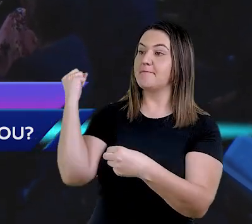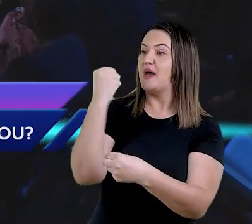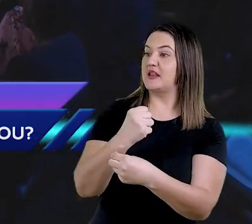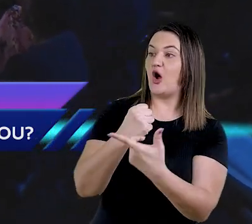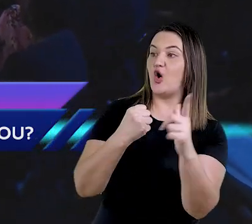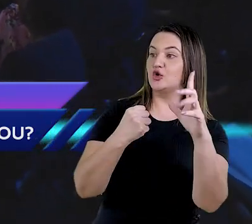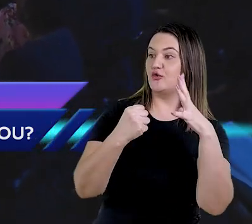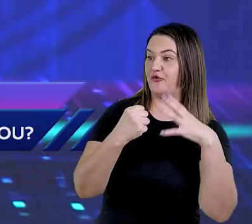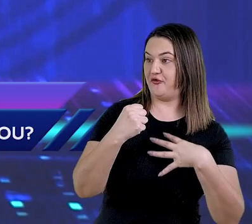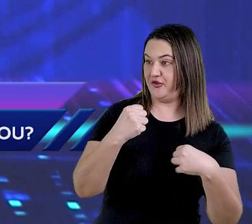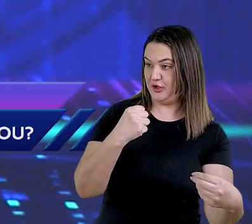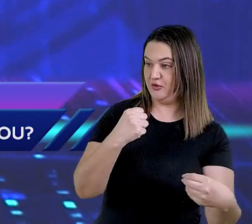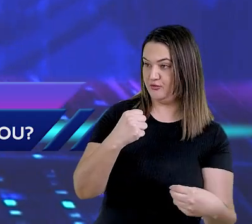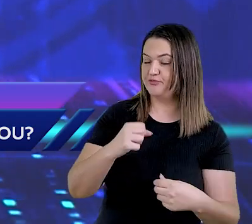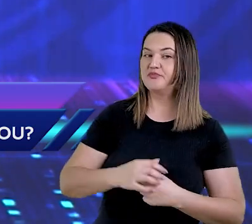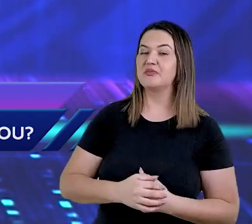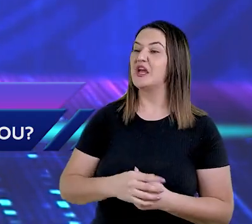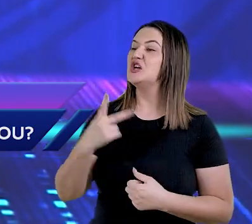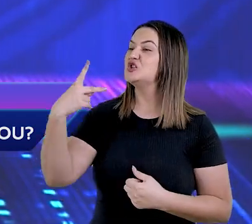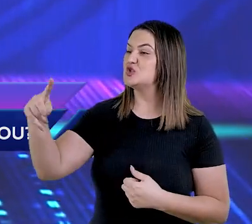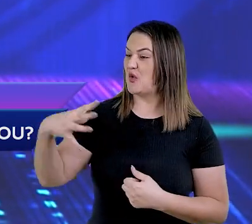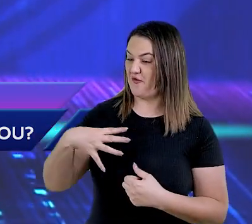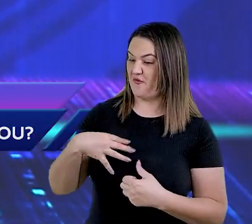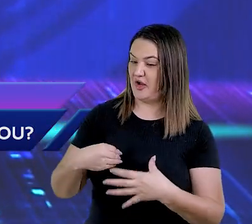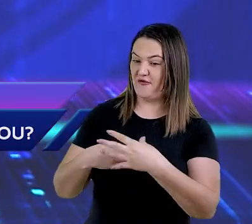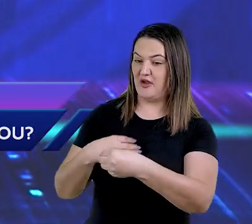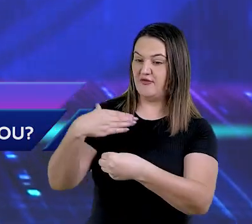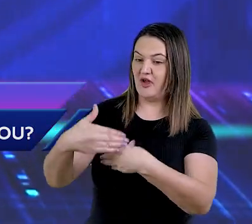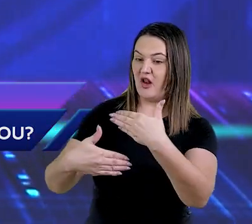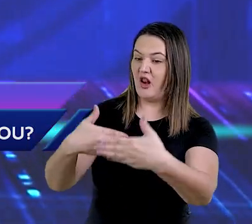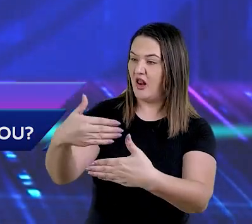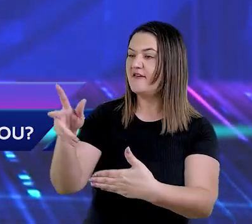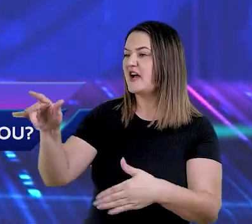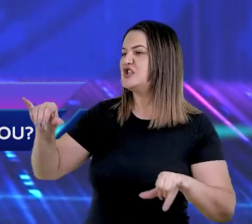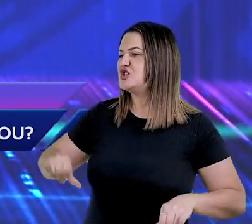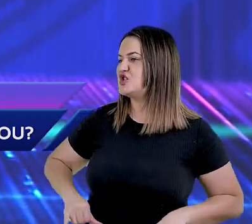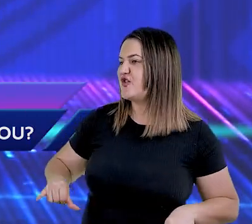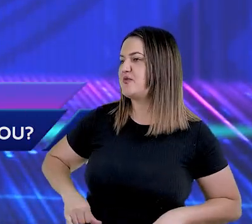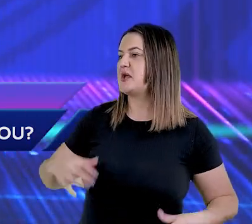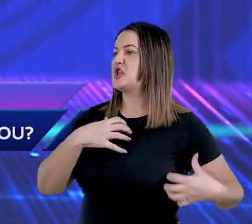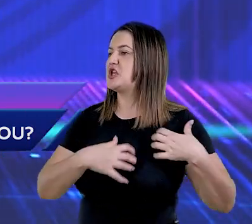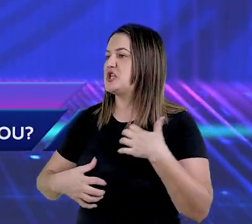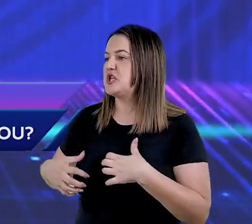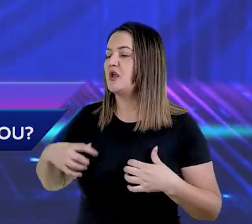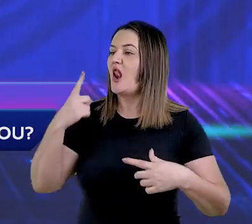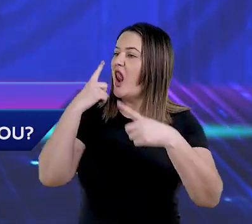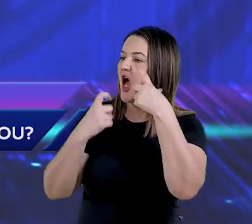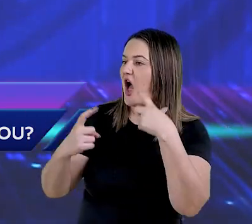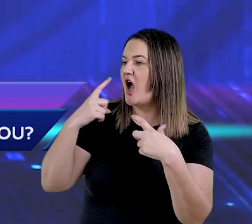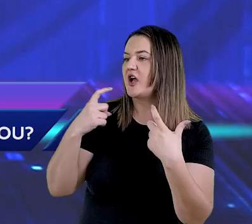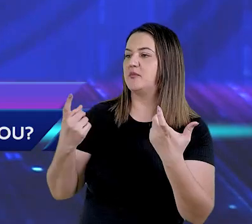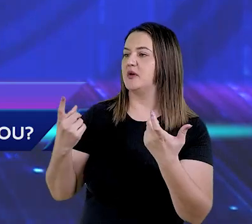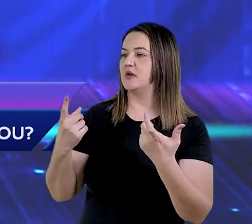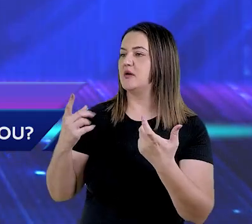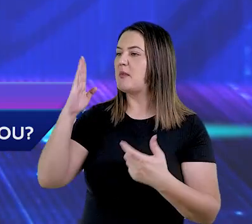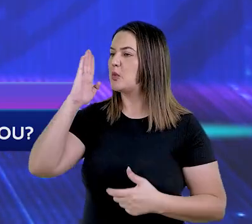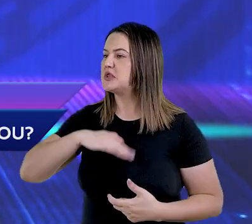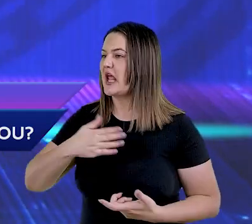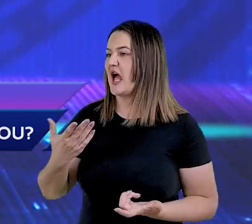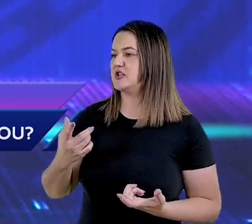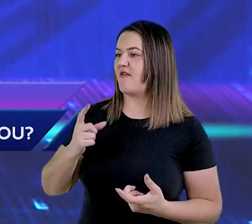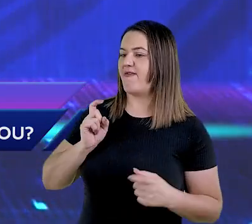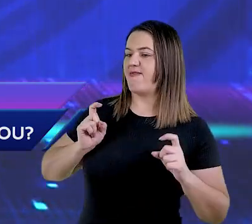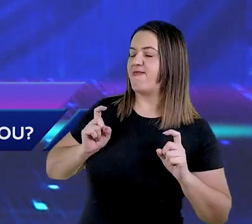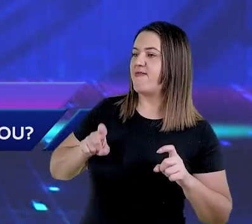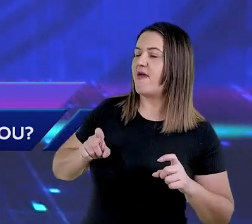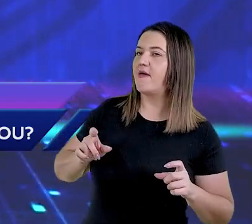Eva, coma desse fruto aqui e a sua descendência passará por dor, por lágrimas, por sofrimentos, por indiferença.